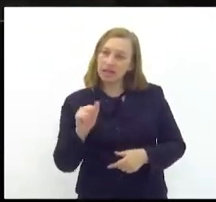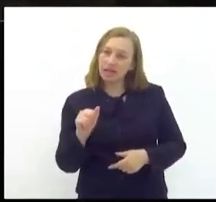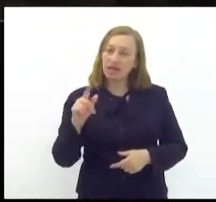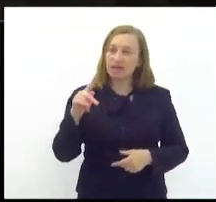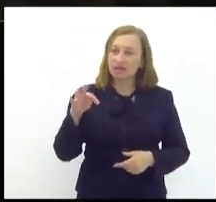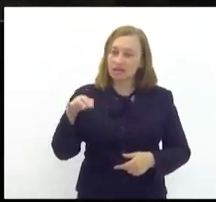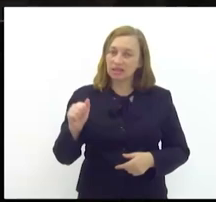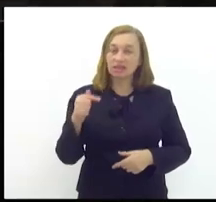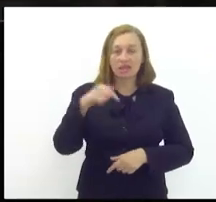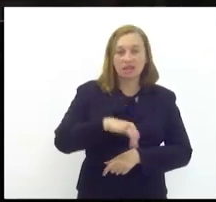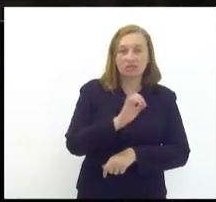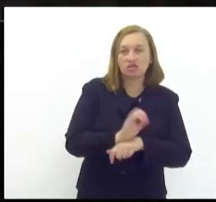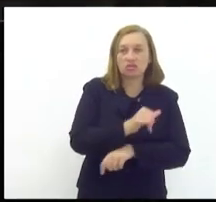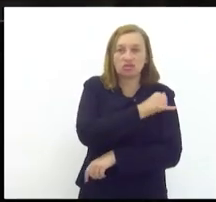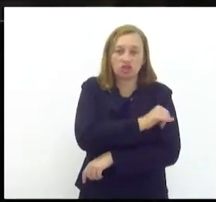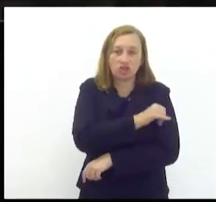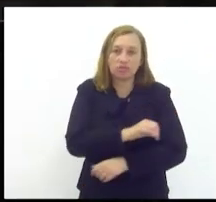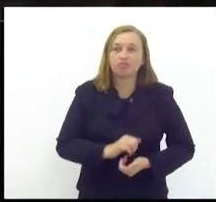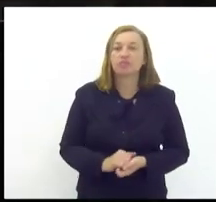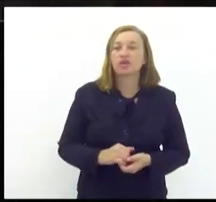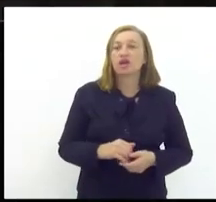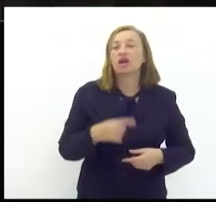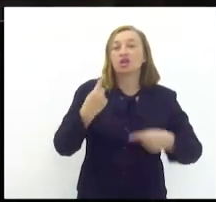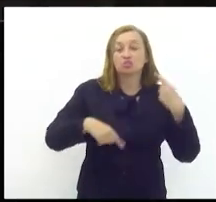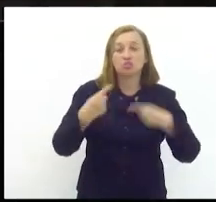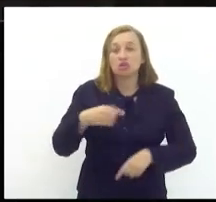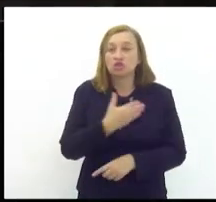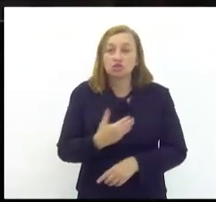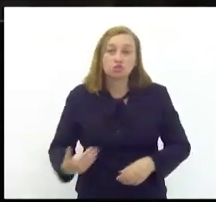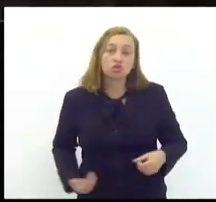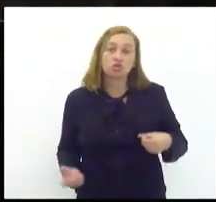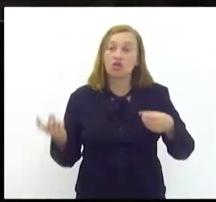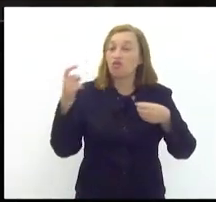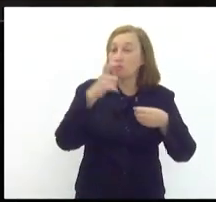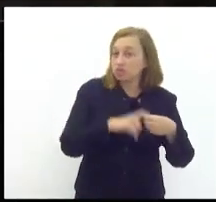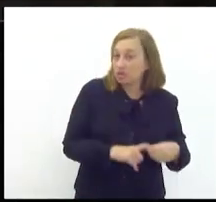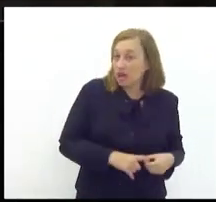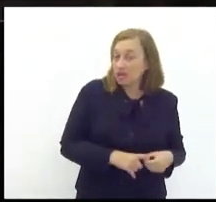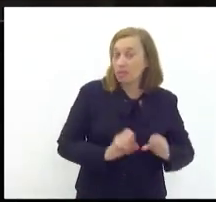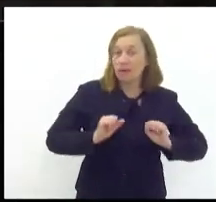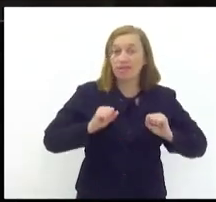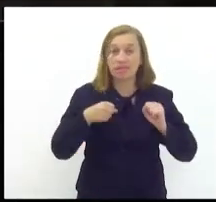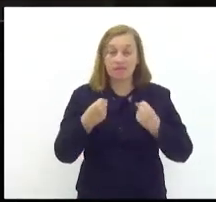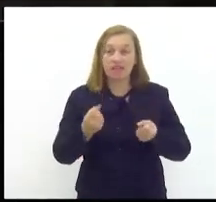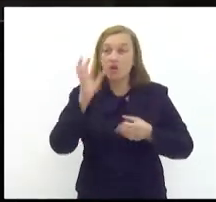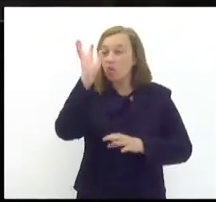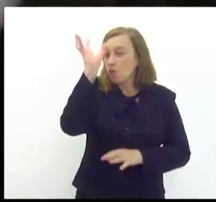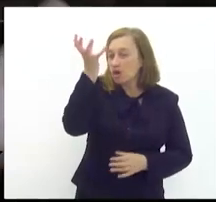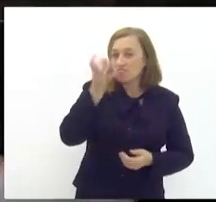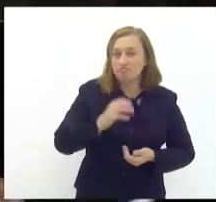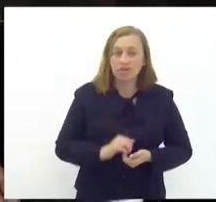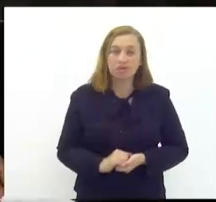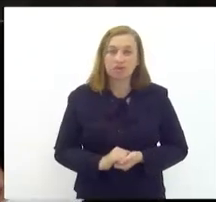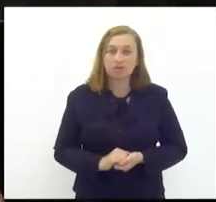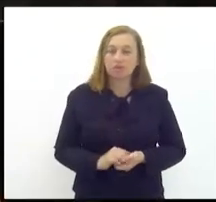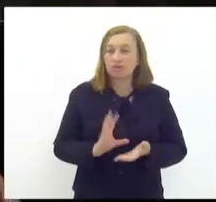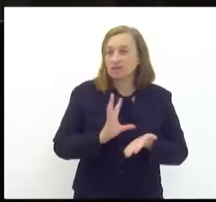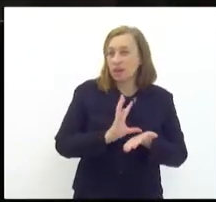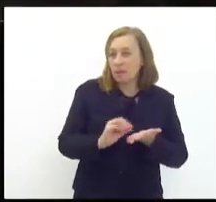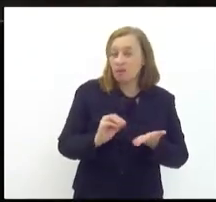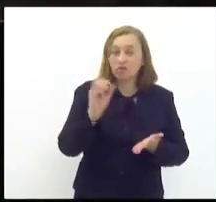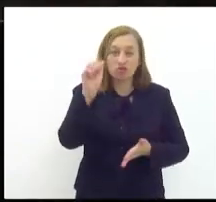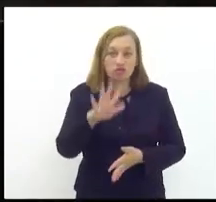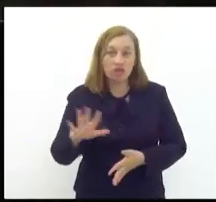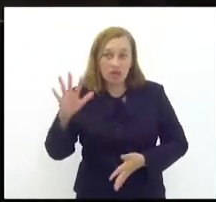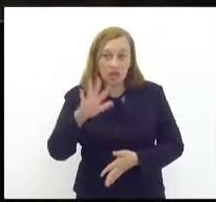nosso Estado do Rio de Janeiro as políticas públicas voltadas para defesa da do clima para essa pauta de